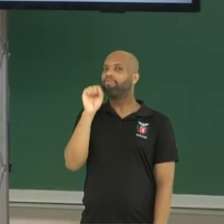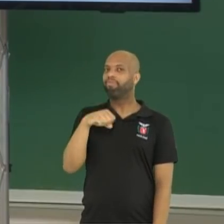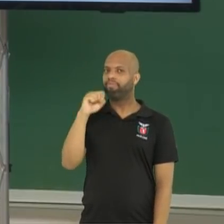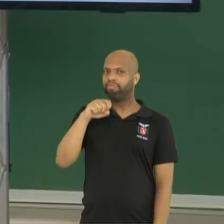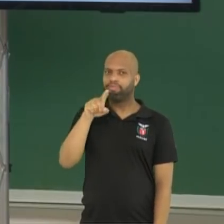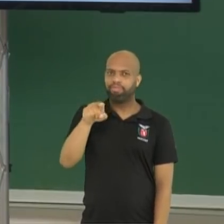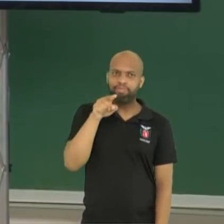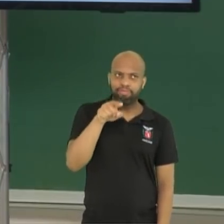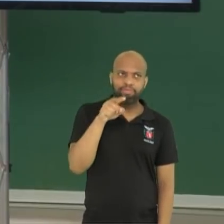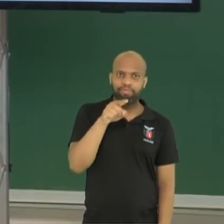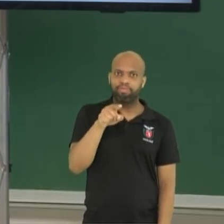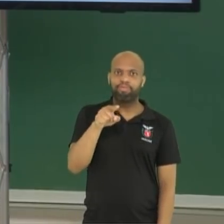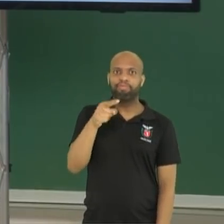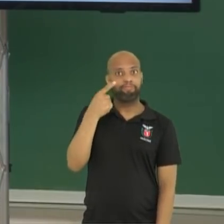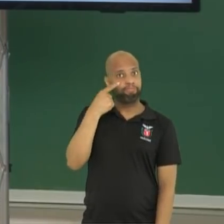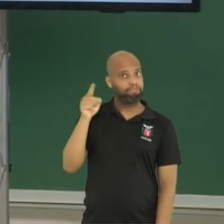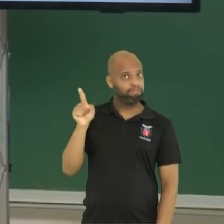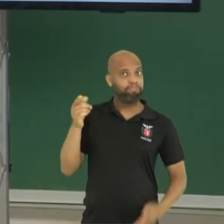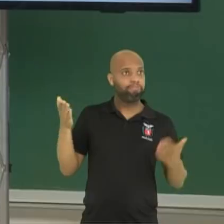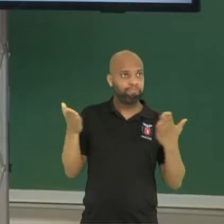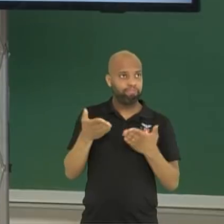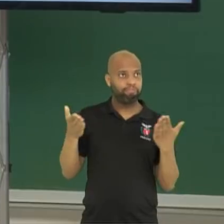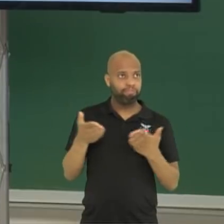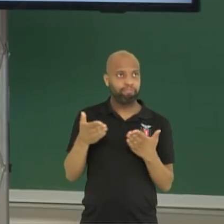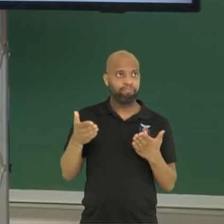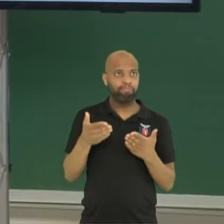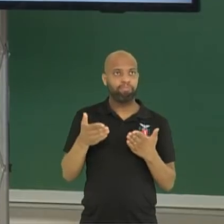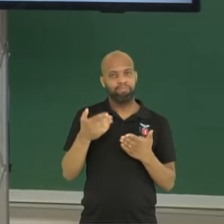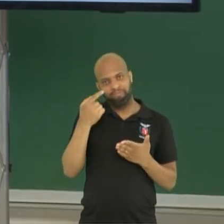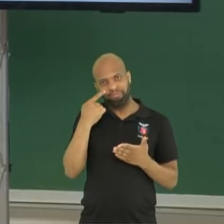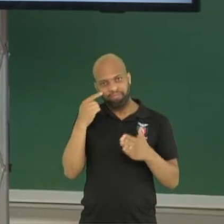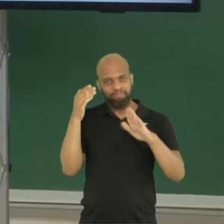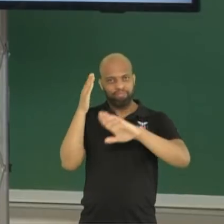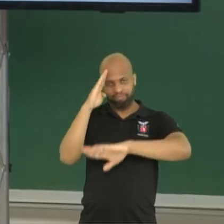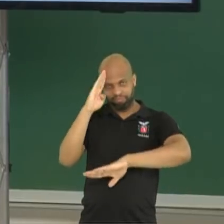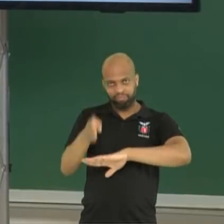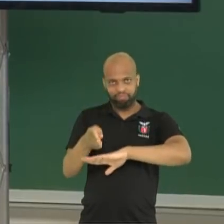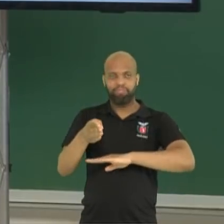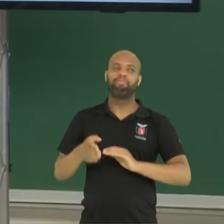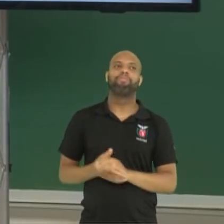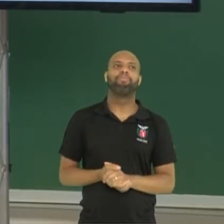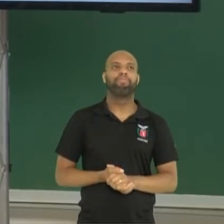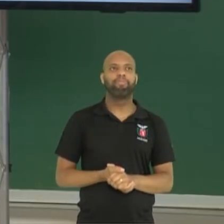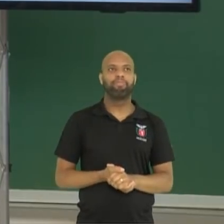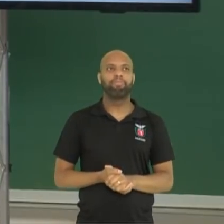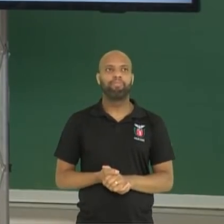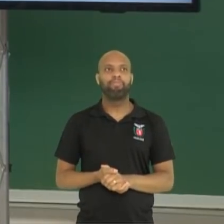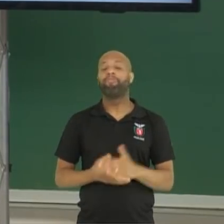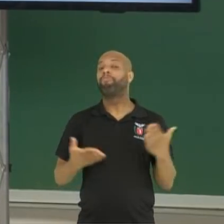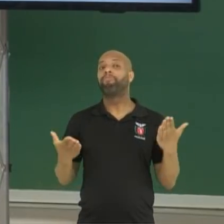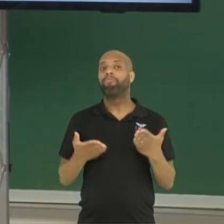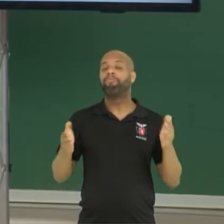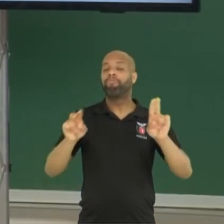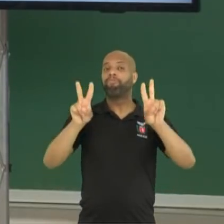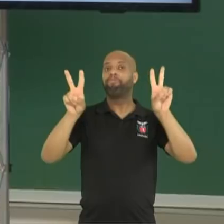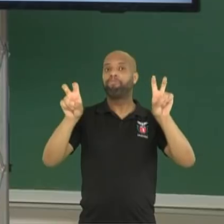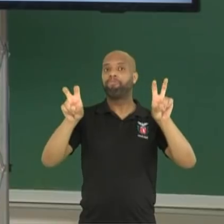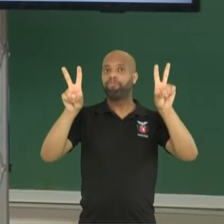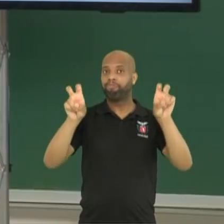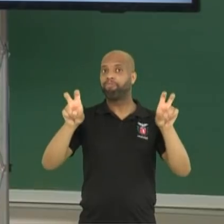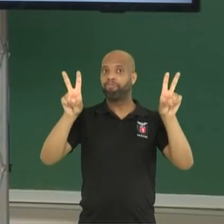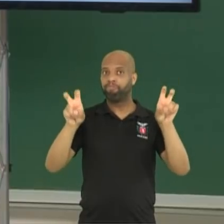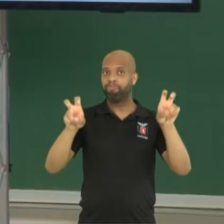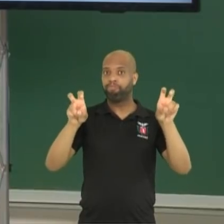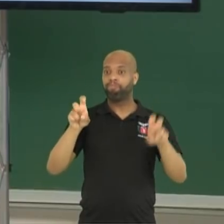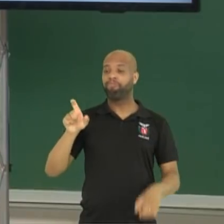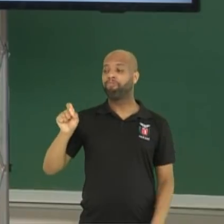E aí? Vamos ver então? Não vamos fazer muito mistério, né? Vamos lá. Então, olha lá, o título do